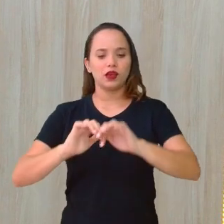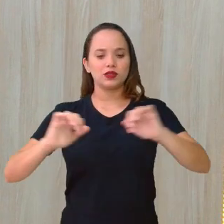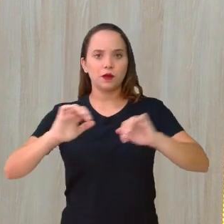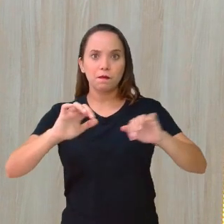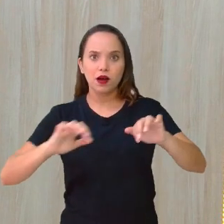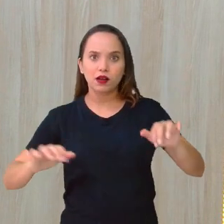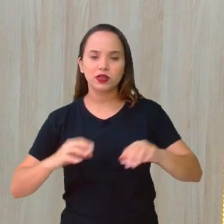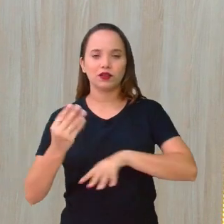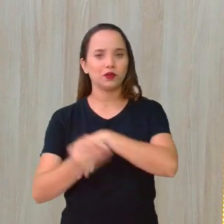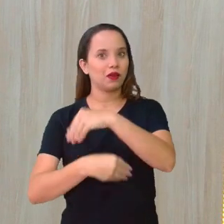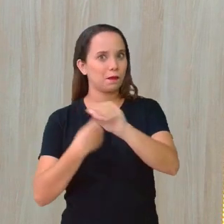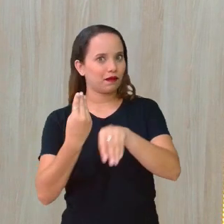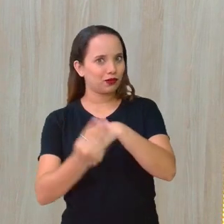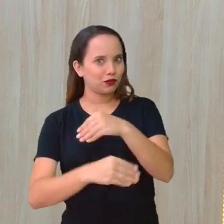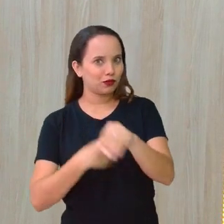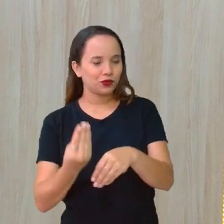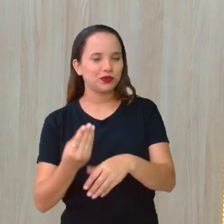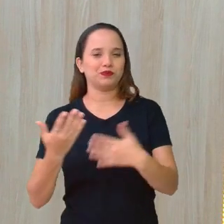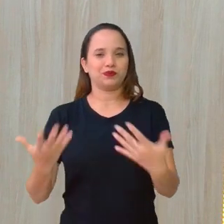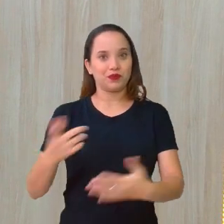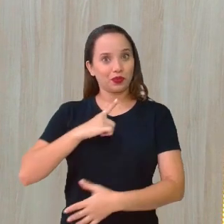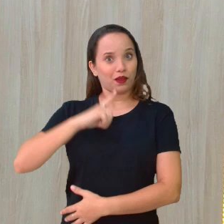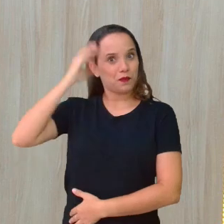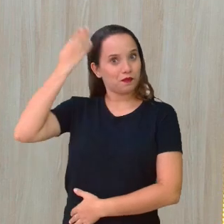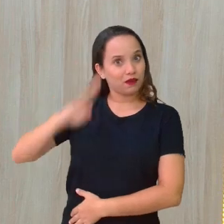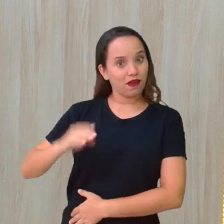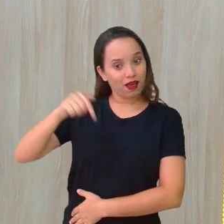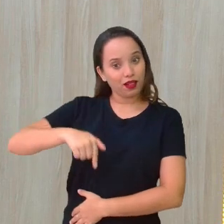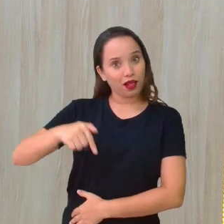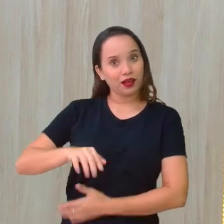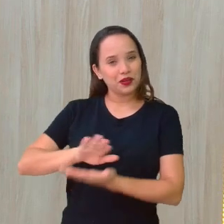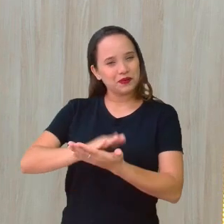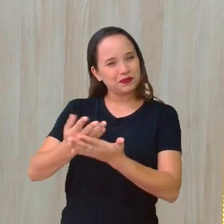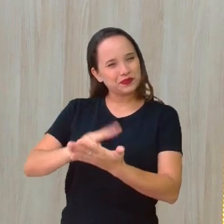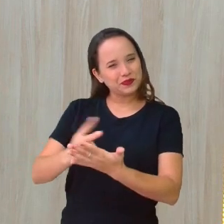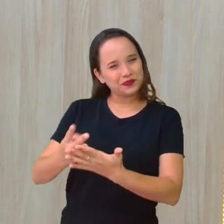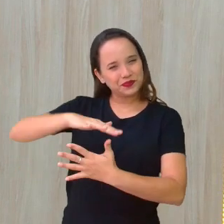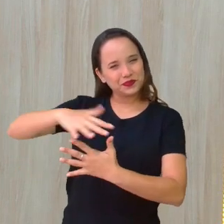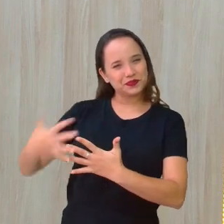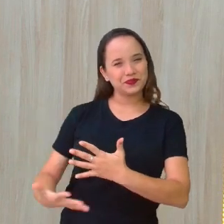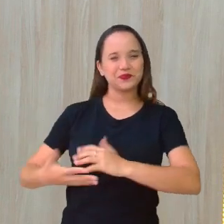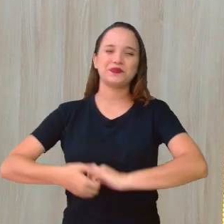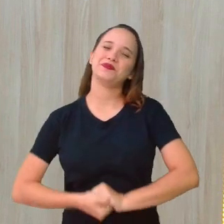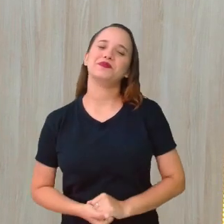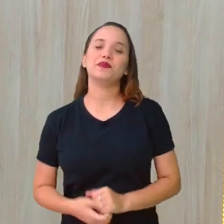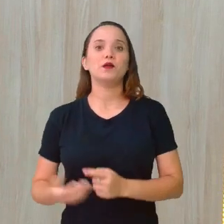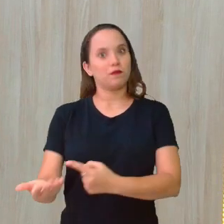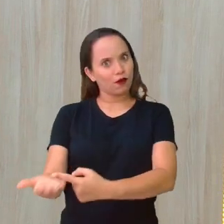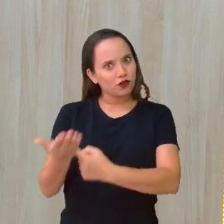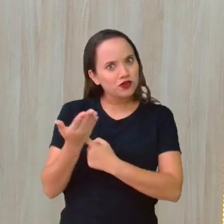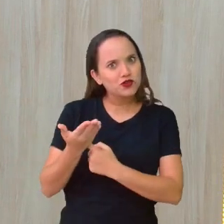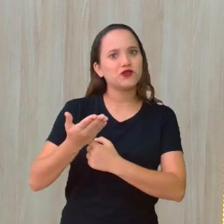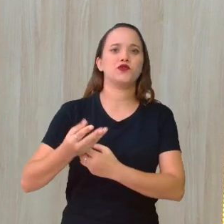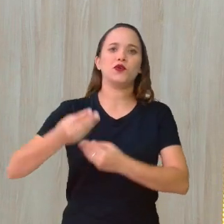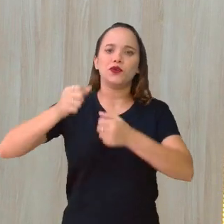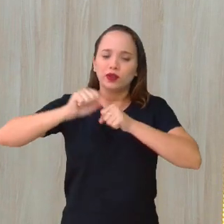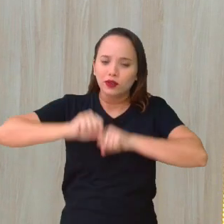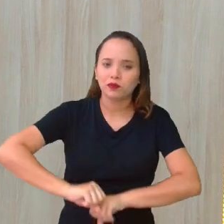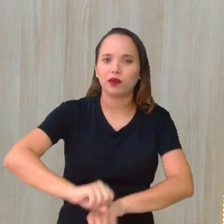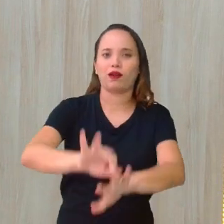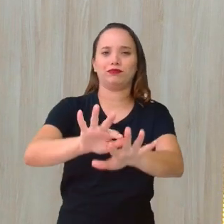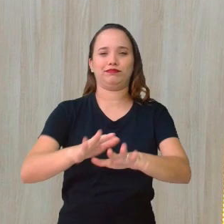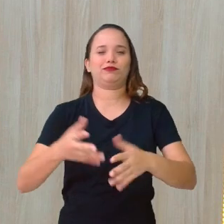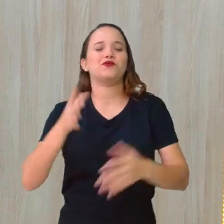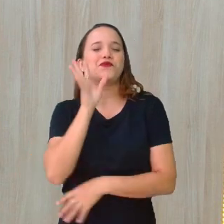de misturas. Brielle está aqui comigo hoje, nossa intérprete de Libras, me auxiliando aí nessa passagem do